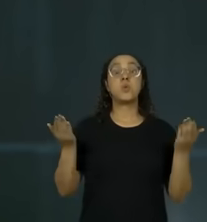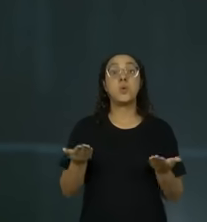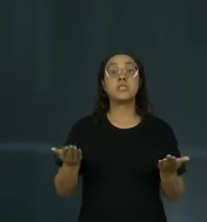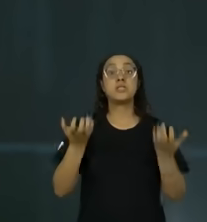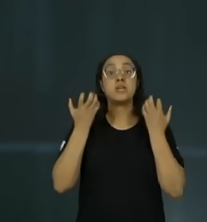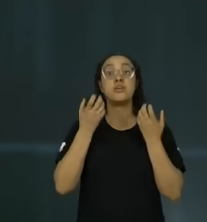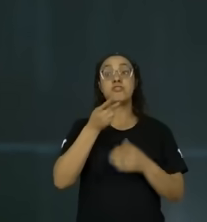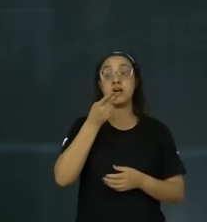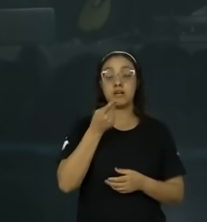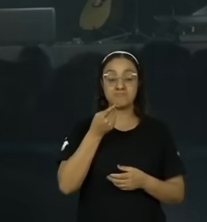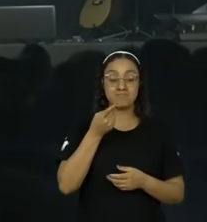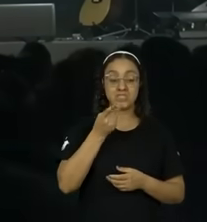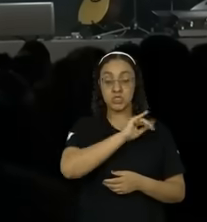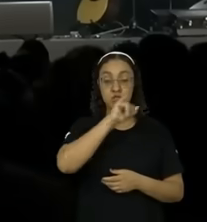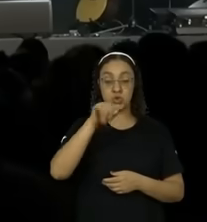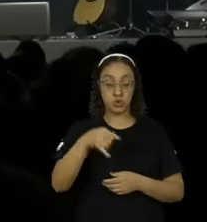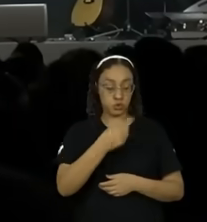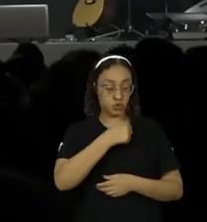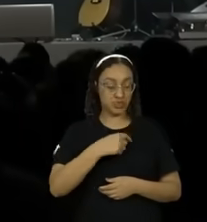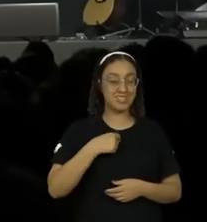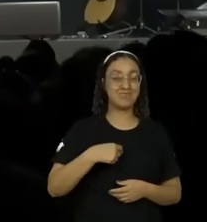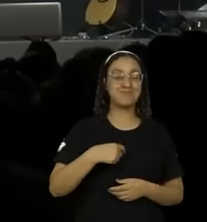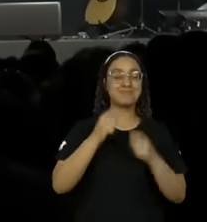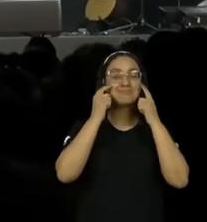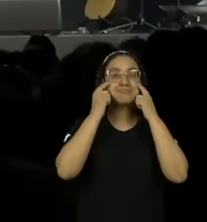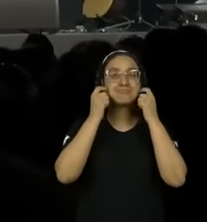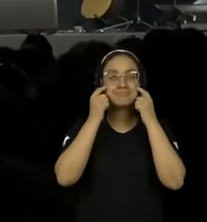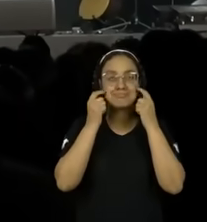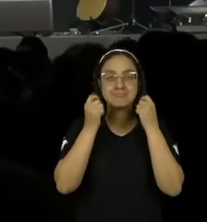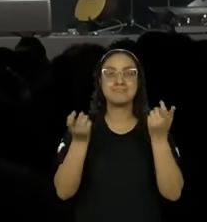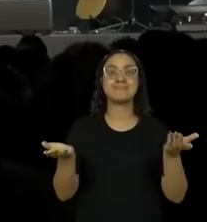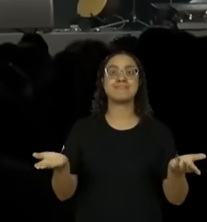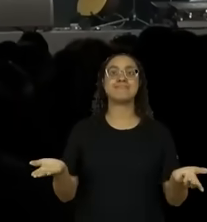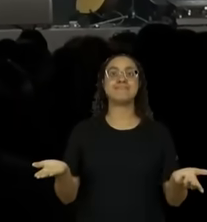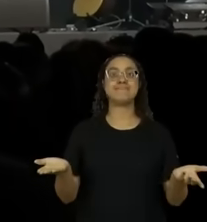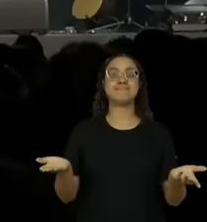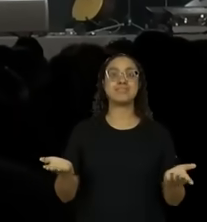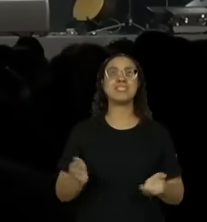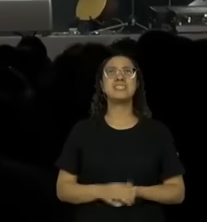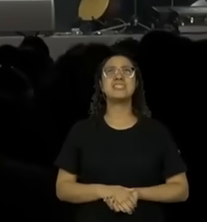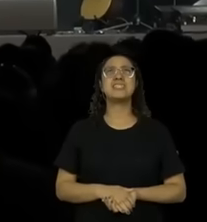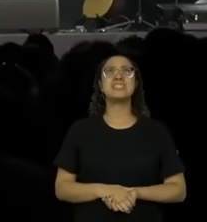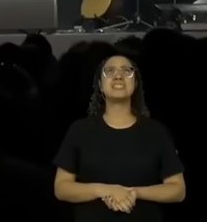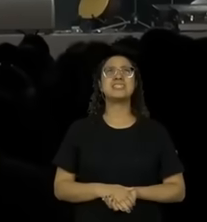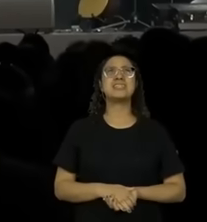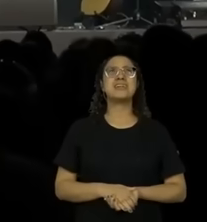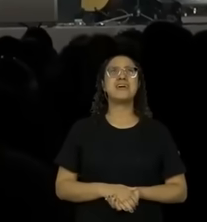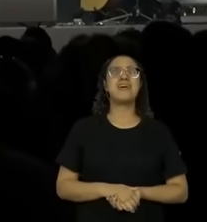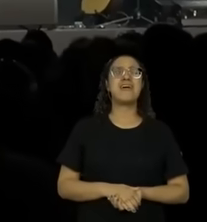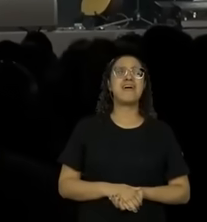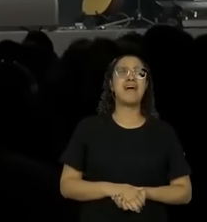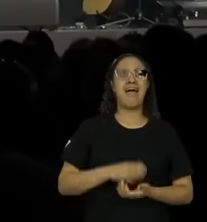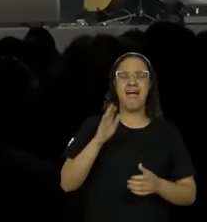hoje. É curioso, e falo isso como pregador, como se fala tão pouco dessa fase da vida de